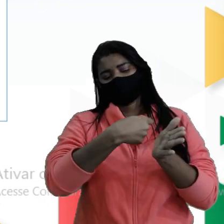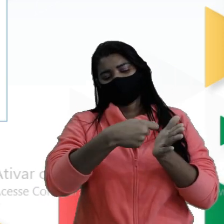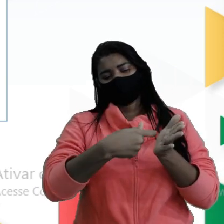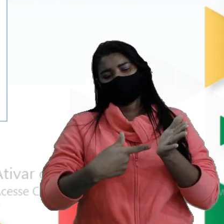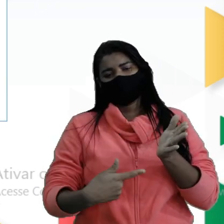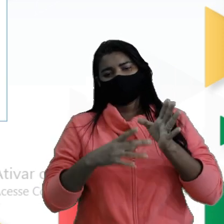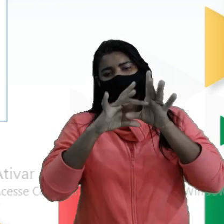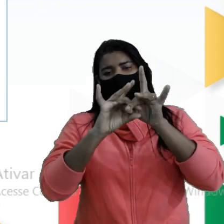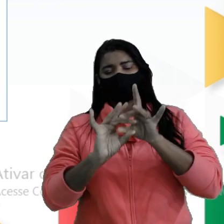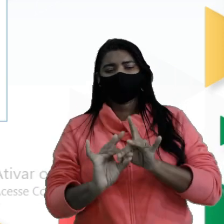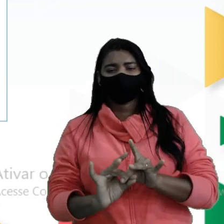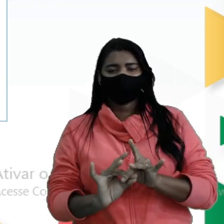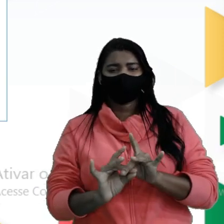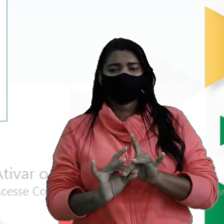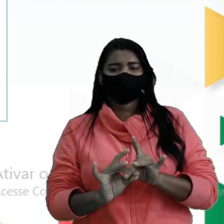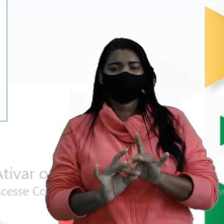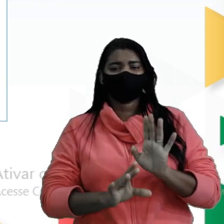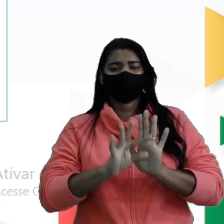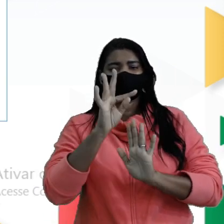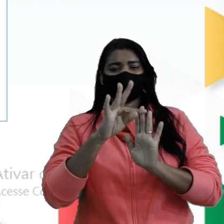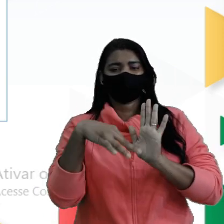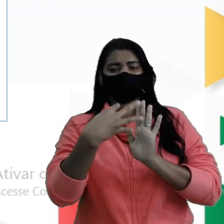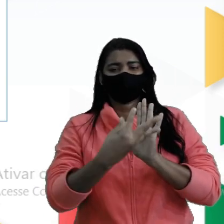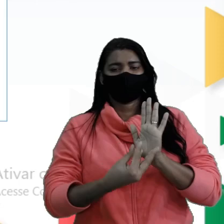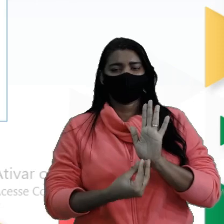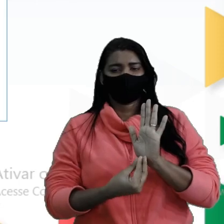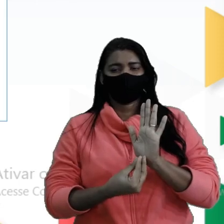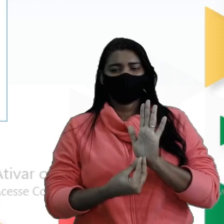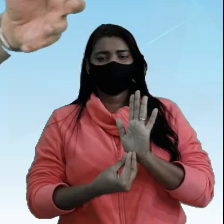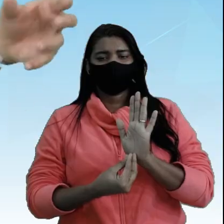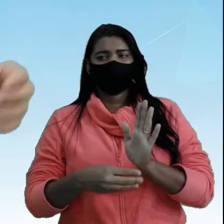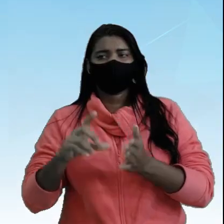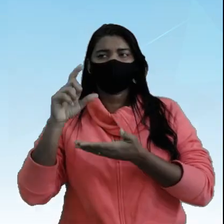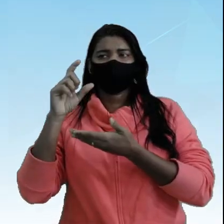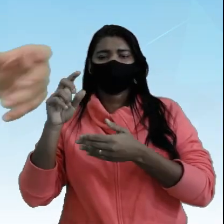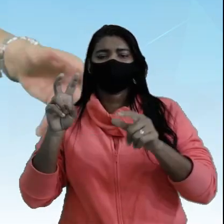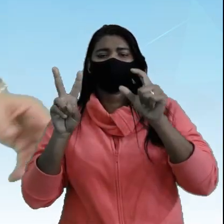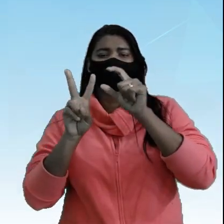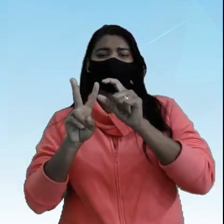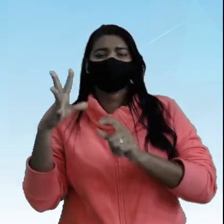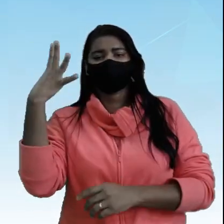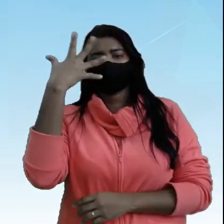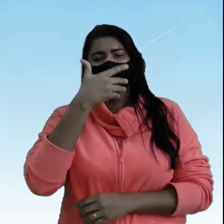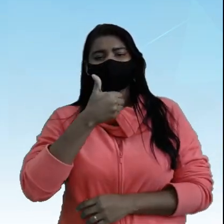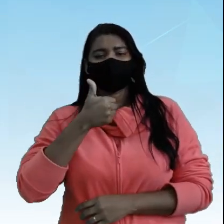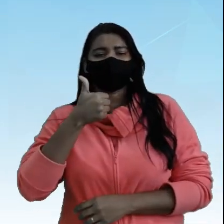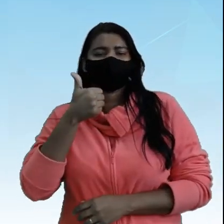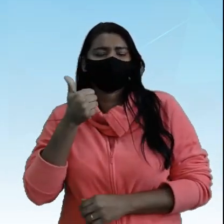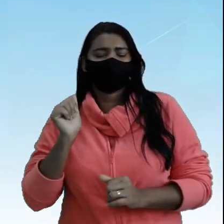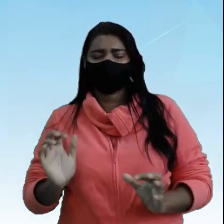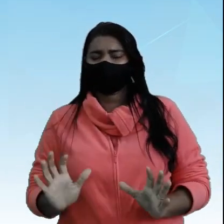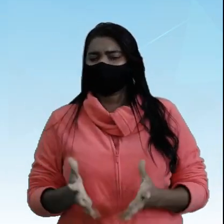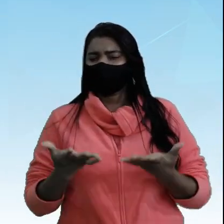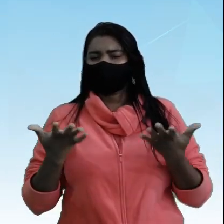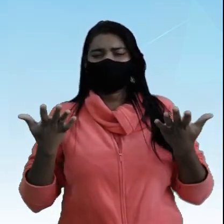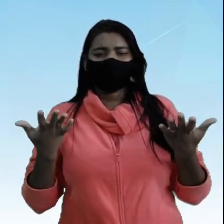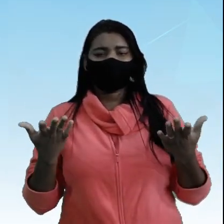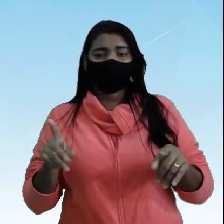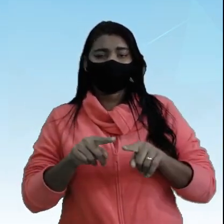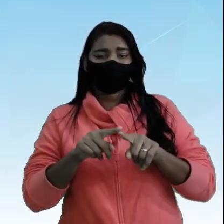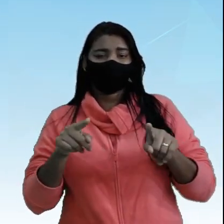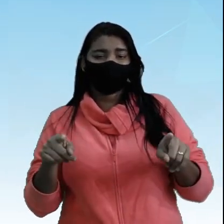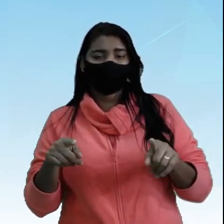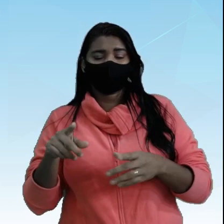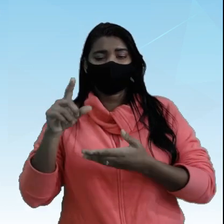seu contexto. Lembrem-se que léxicos são palavras. Bonito, eu tenho bonito, lindo, maravilhoso, mas